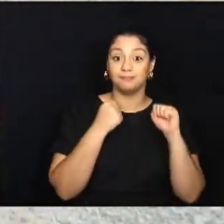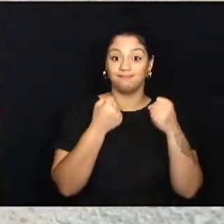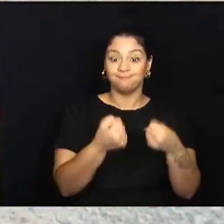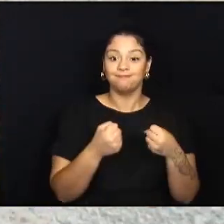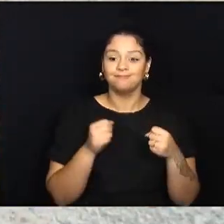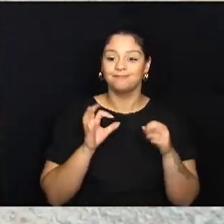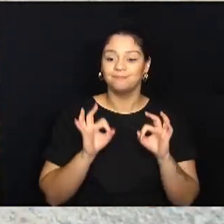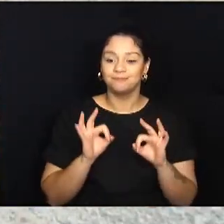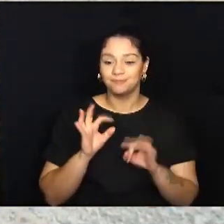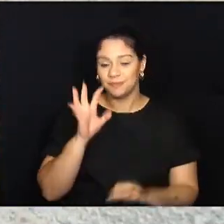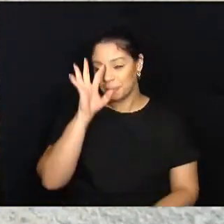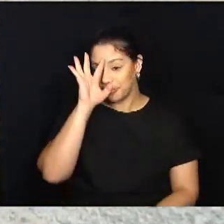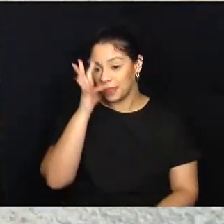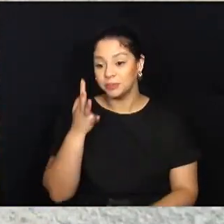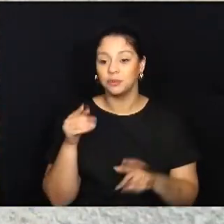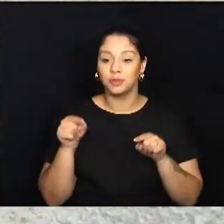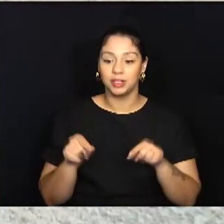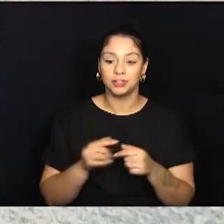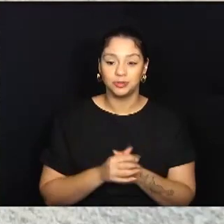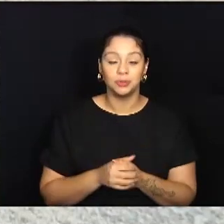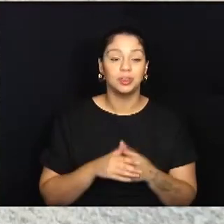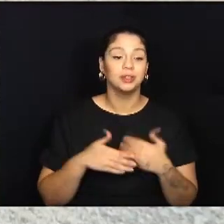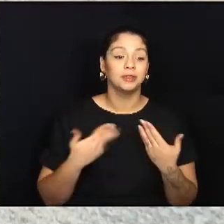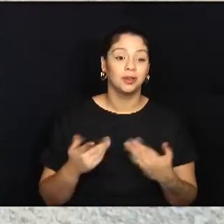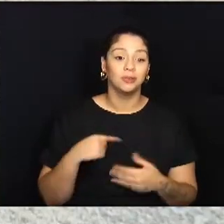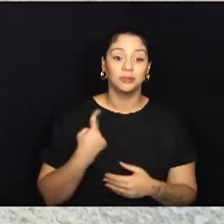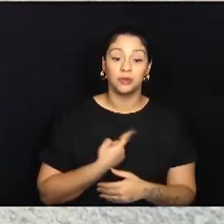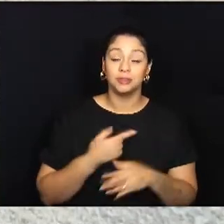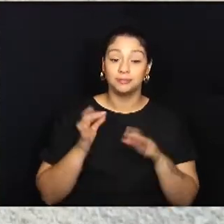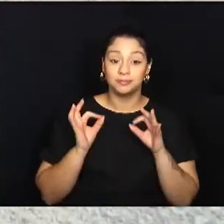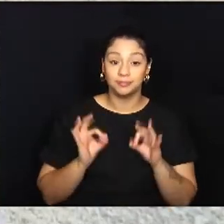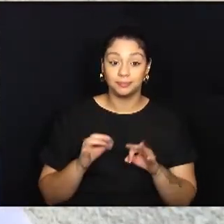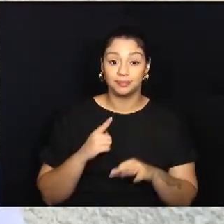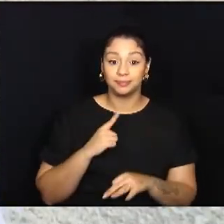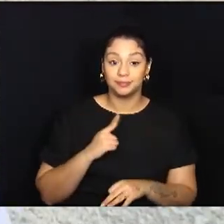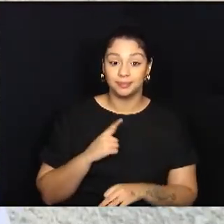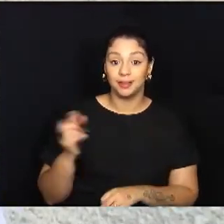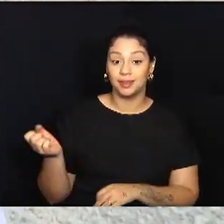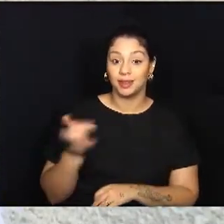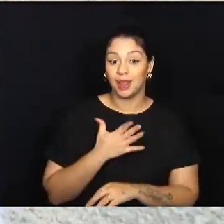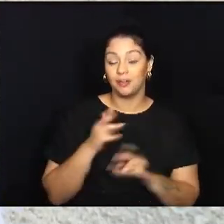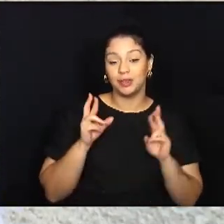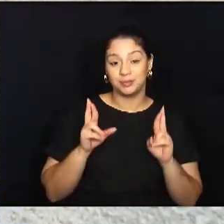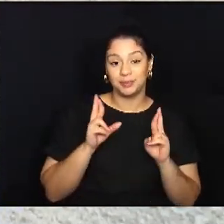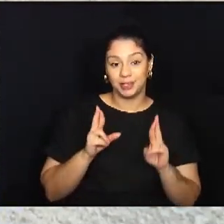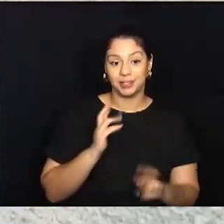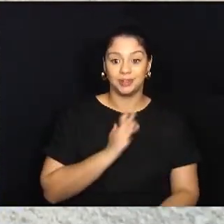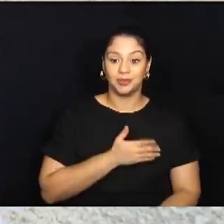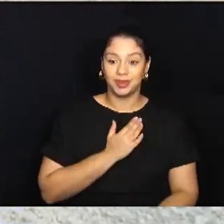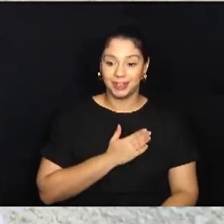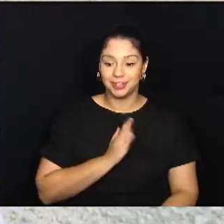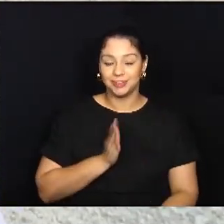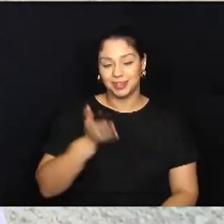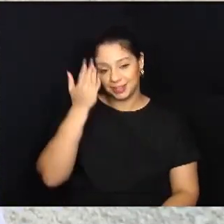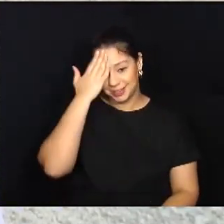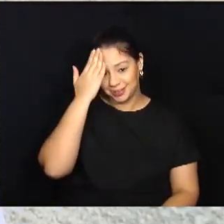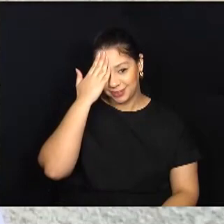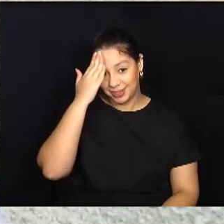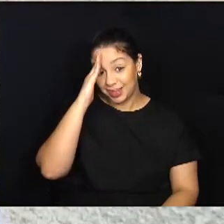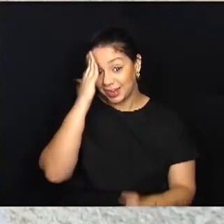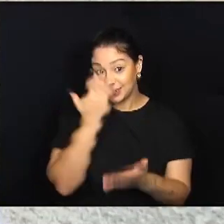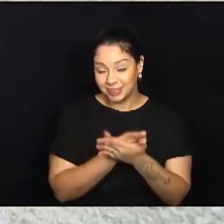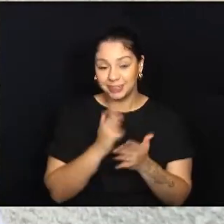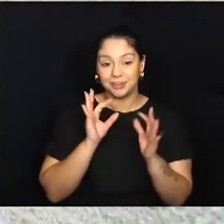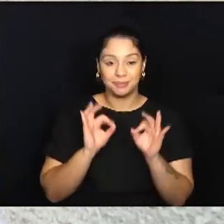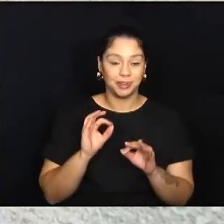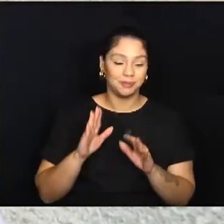para resolver a nossa situação. Então a gente está realmente ficando com uma nova esperança no coração, sabendo que agora acreditamos que vai para